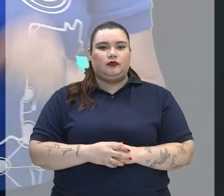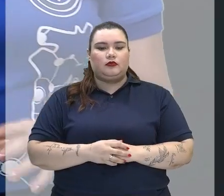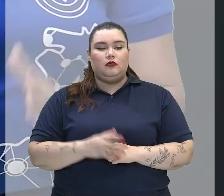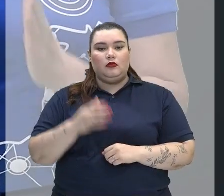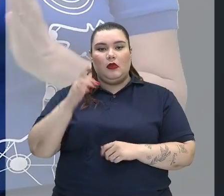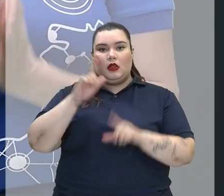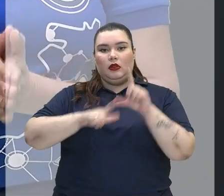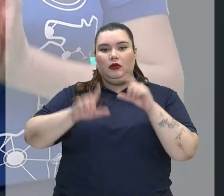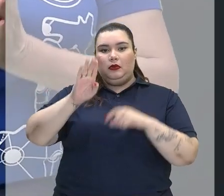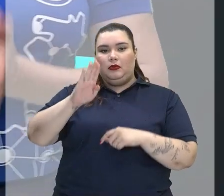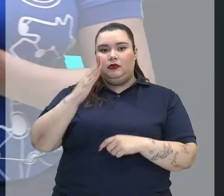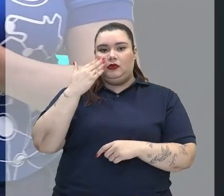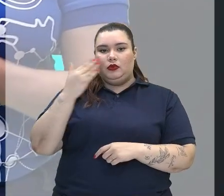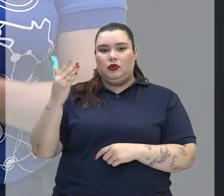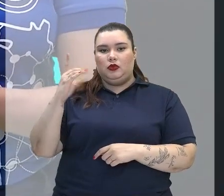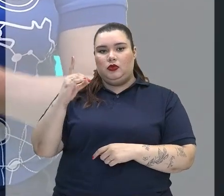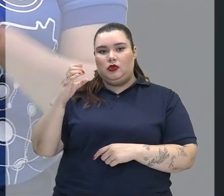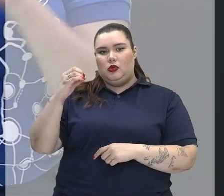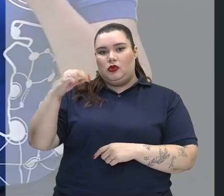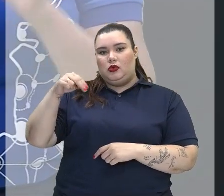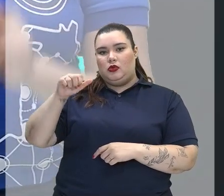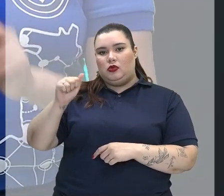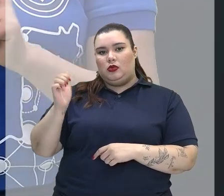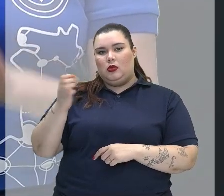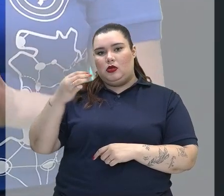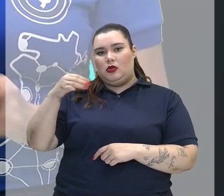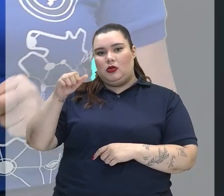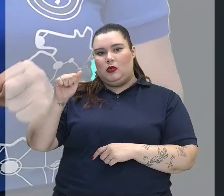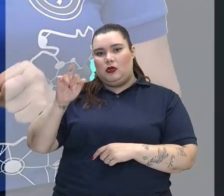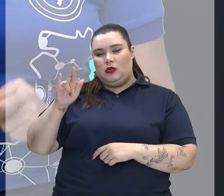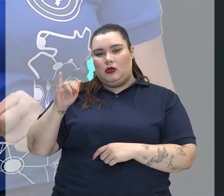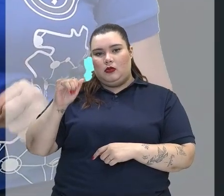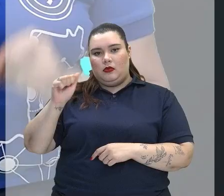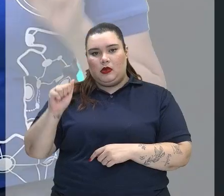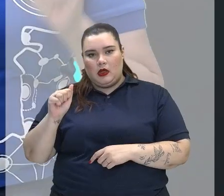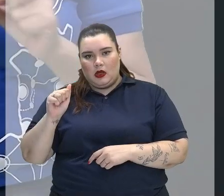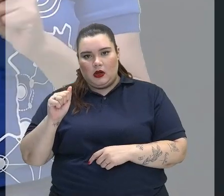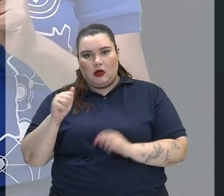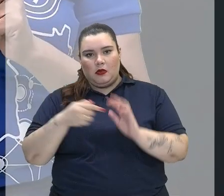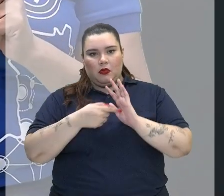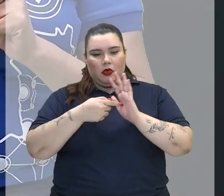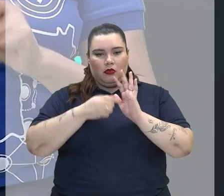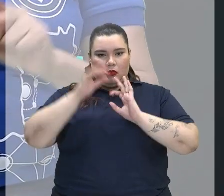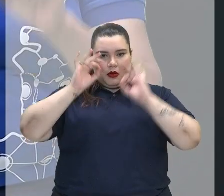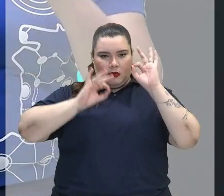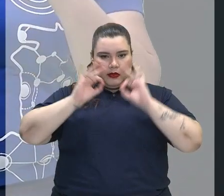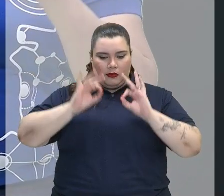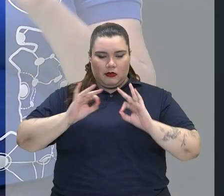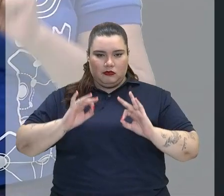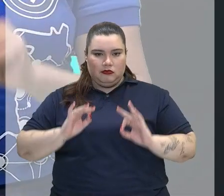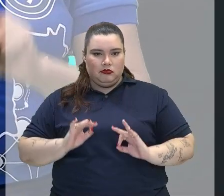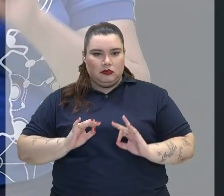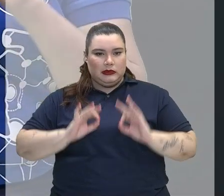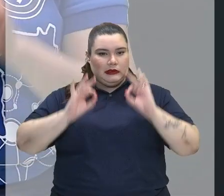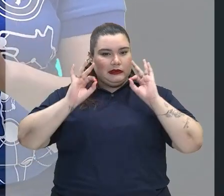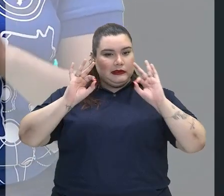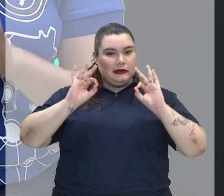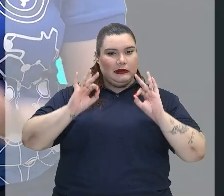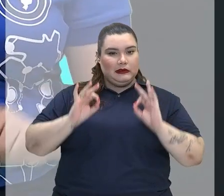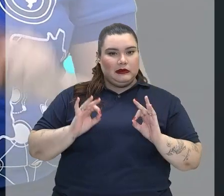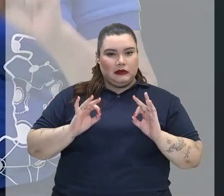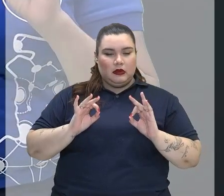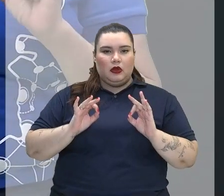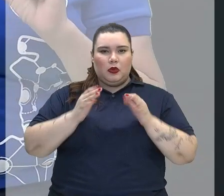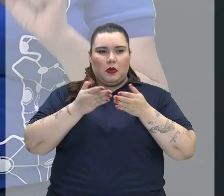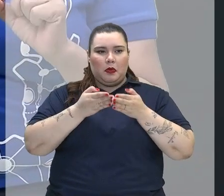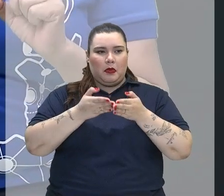Dona Maria aparece toda arrumada num barco de linha. Observação. O texto não fala